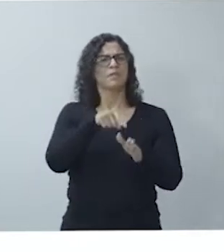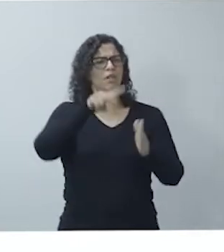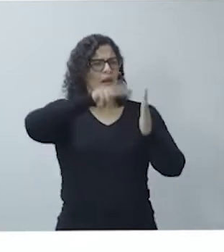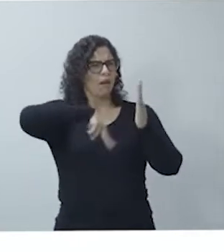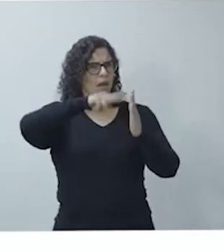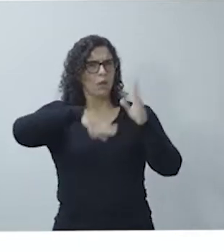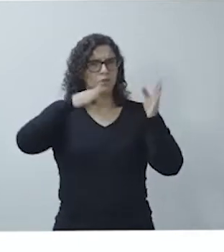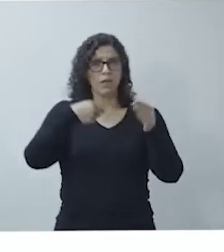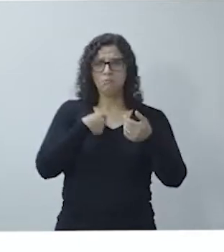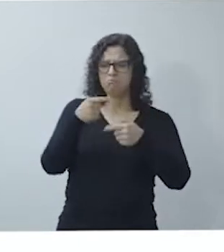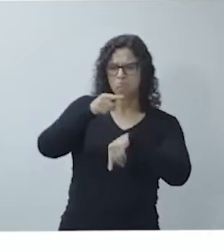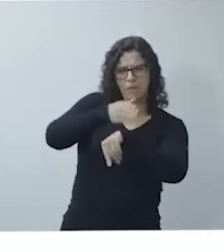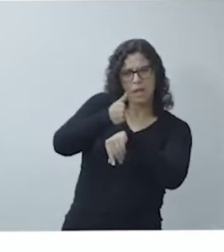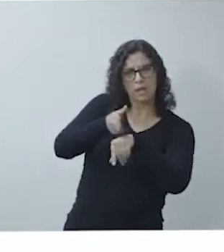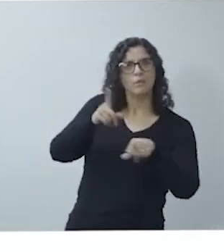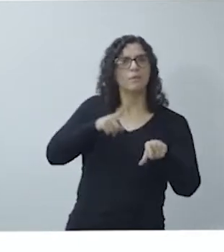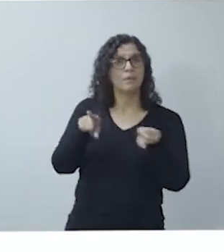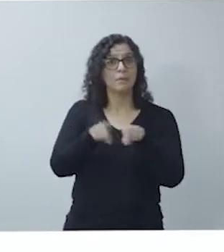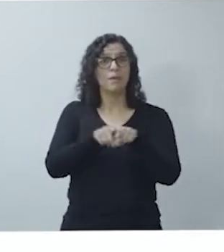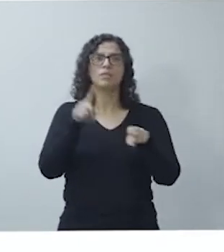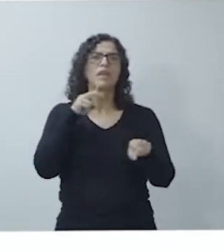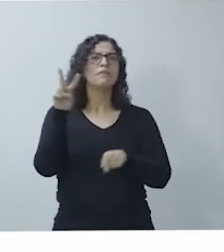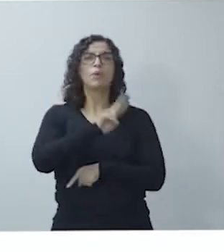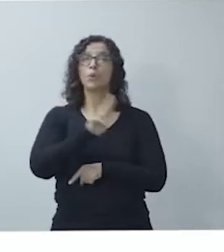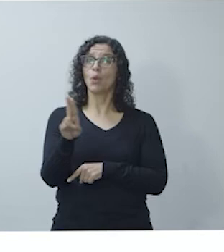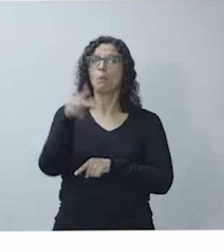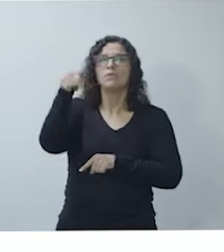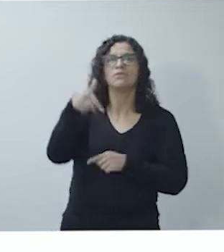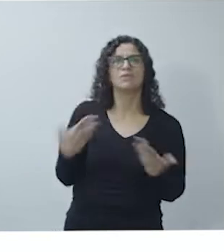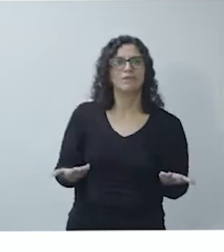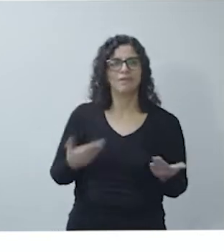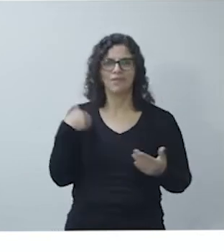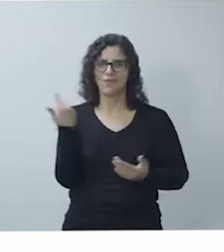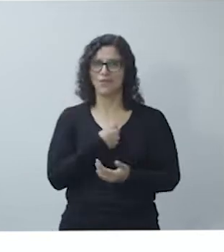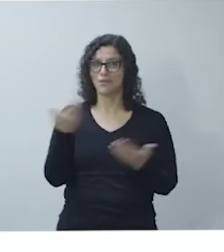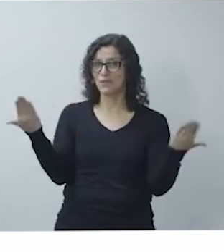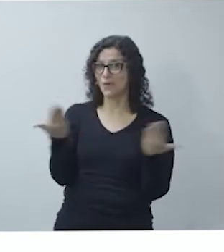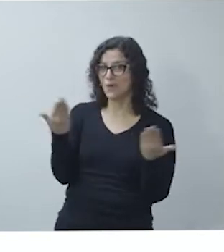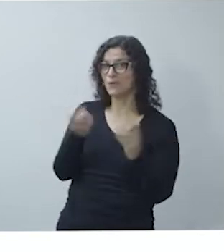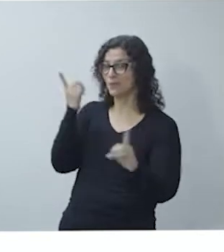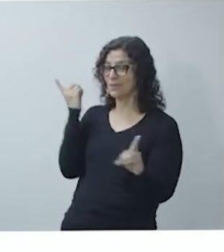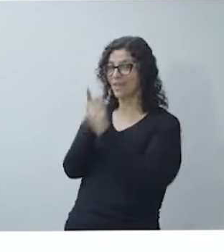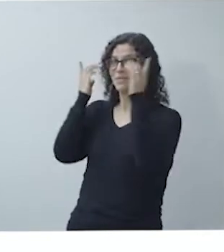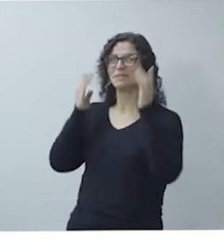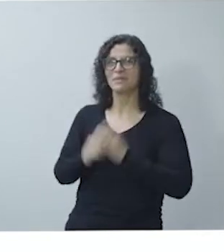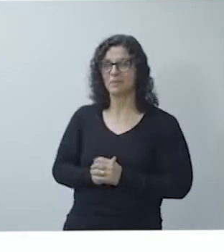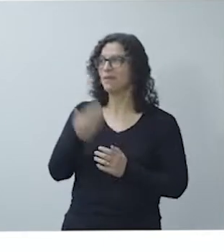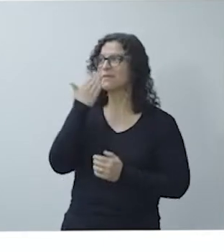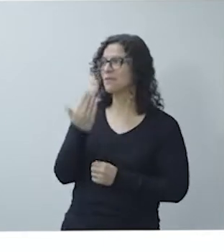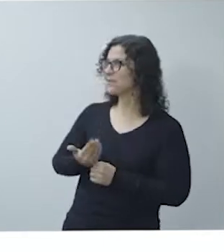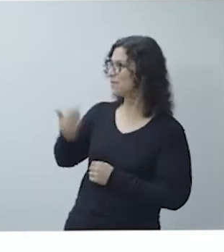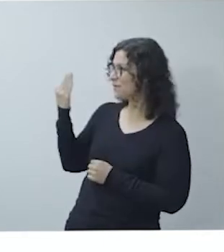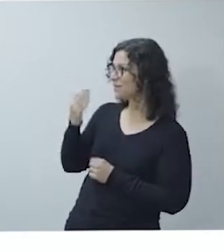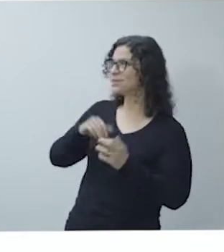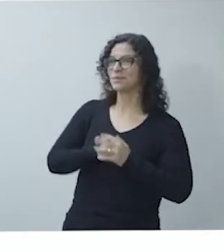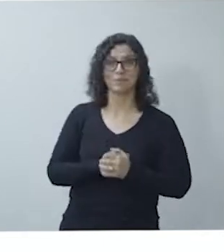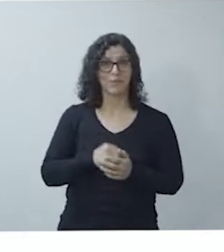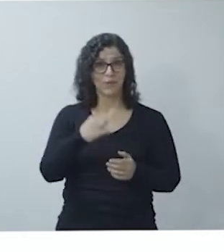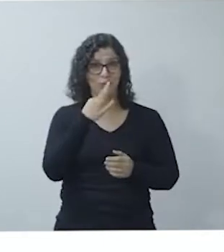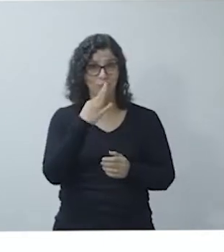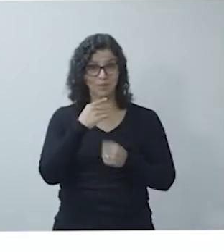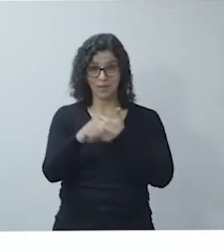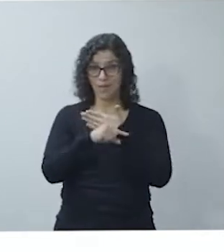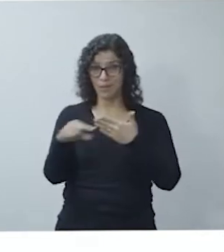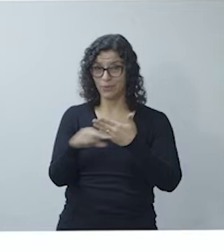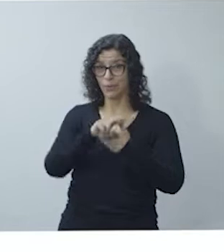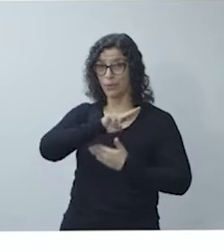já leu em algum momento, já ouviu o nome? Isso a gente vai descobrir. Olha só, nós vamos conhecer